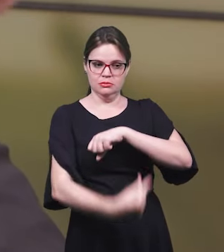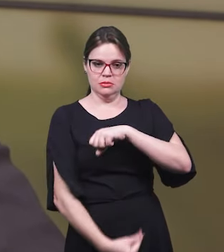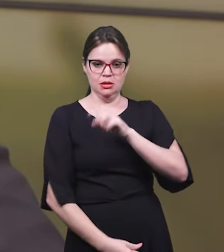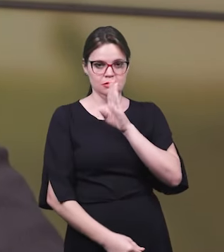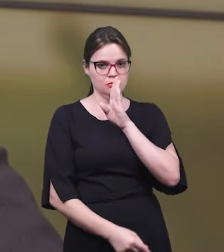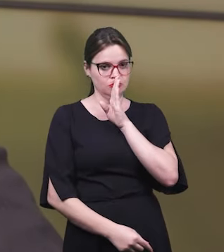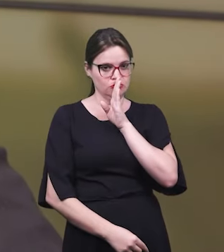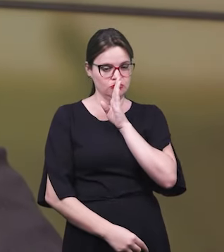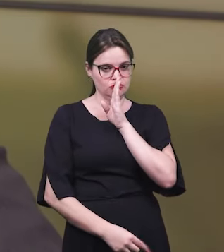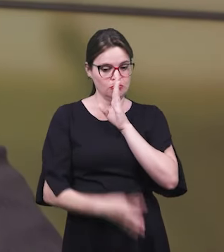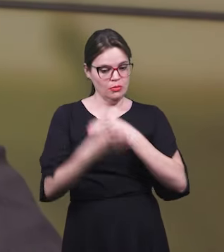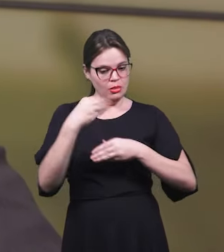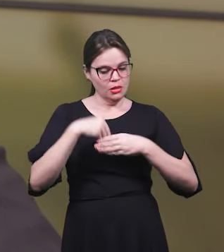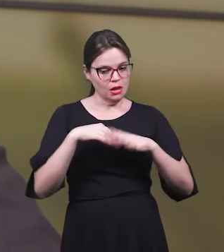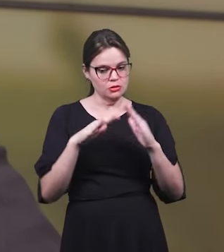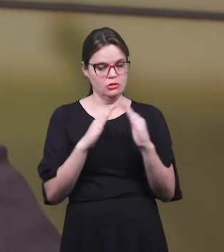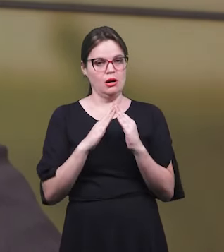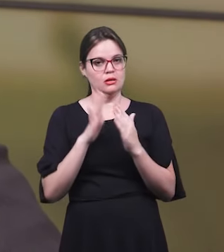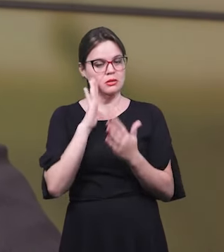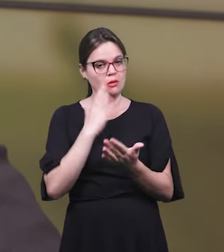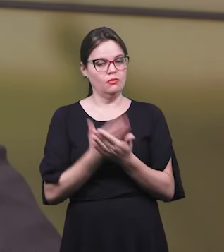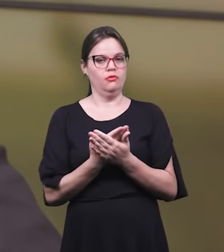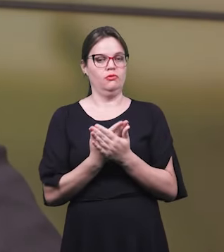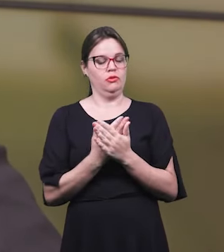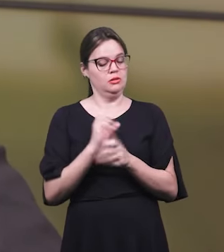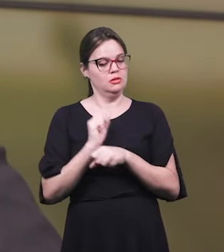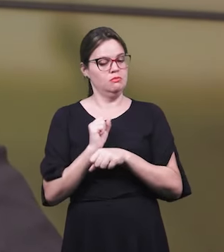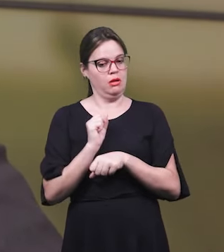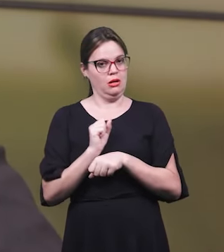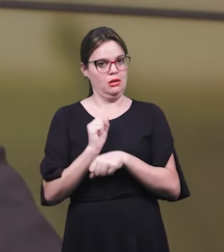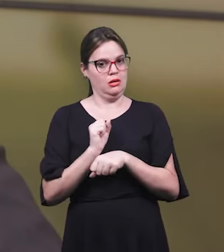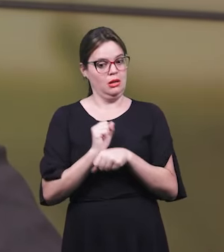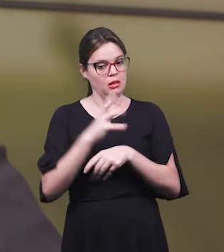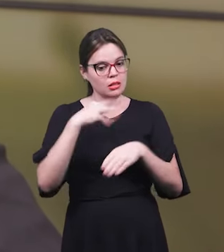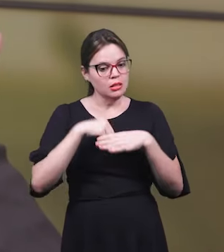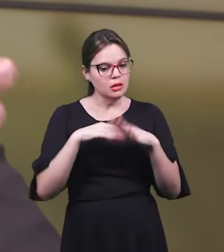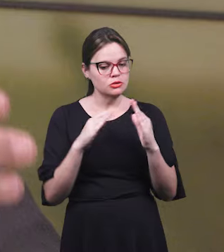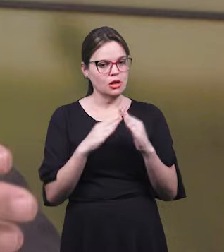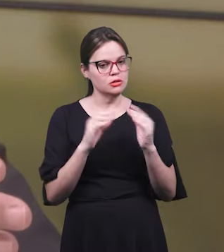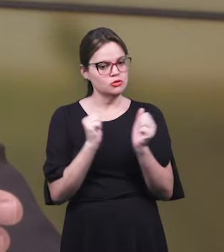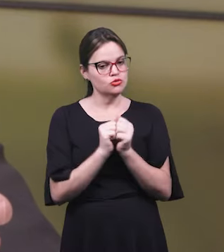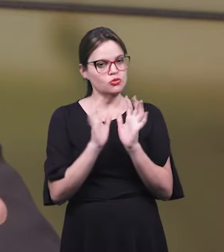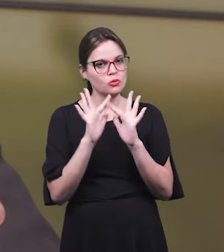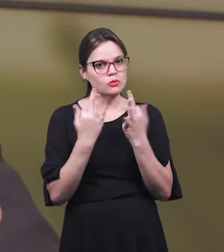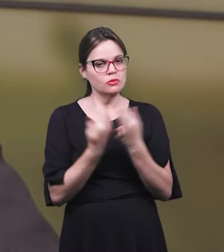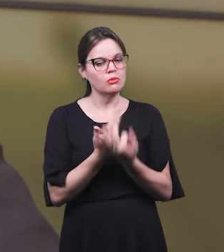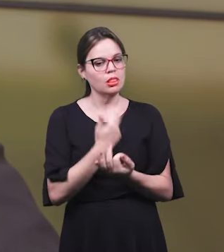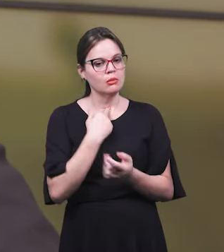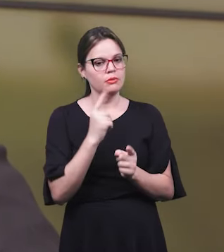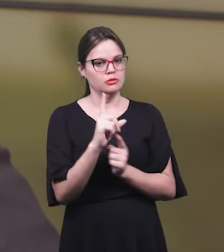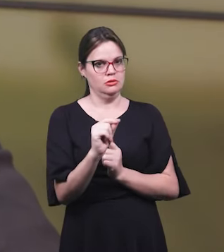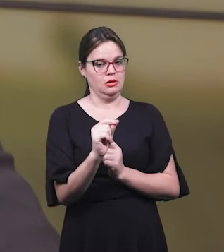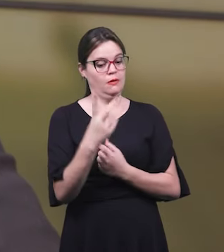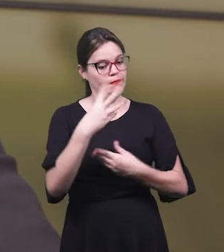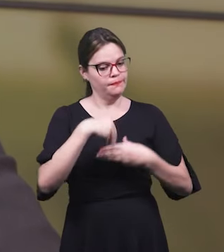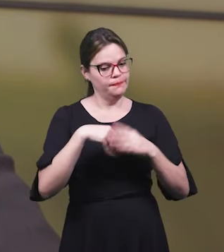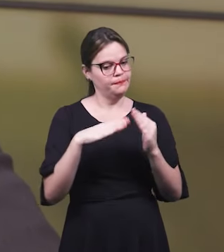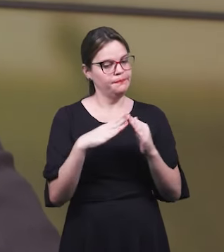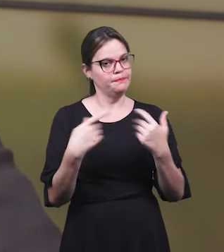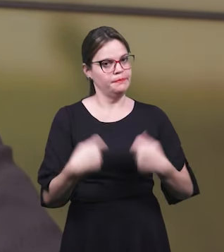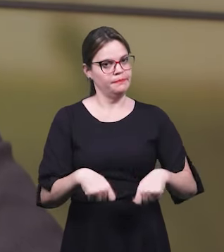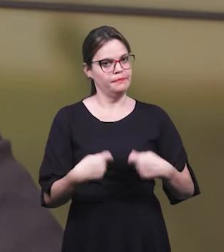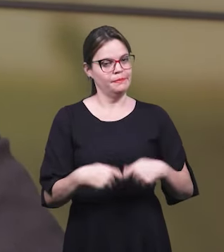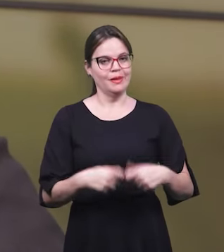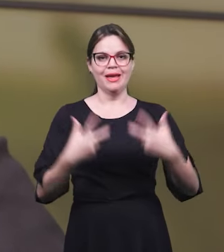vai ficar quietinho, não vai sair. Confiar no Senhor, esperar. É o que a igreja está fazendo hoje. Hoje nós estamos com o fio